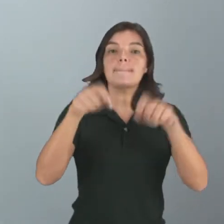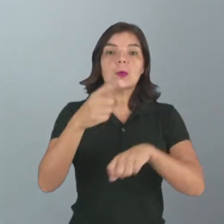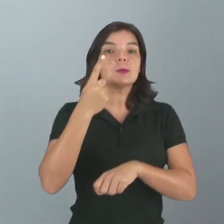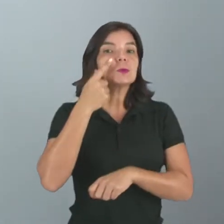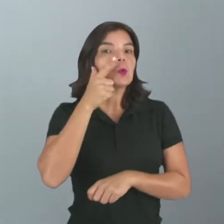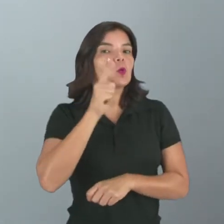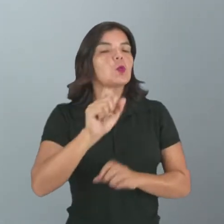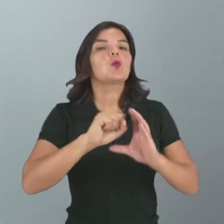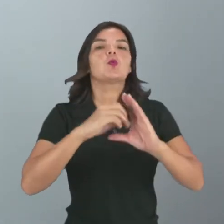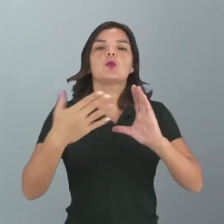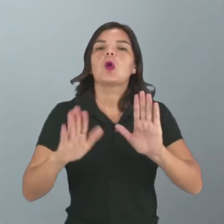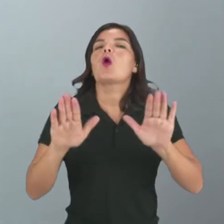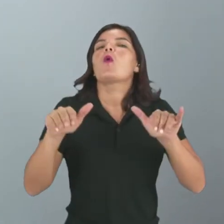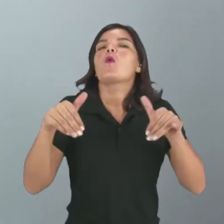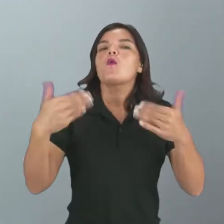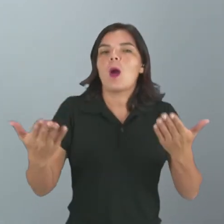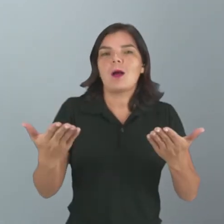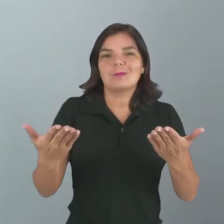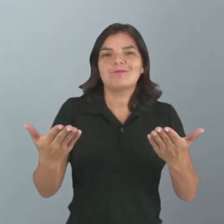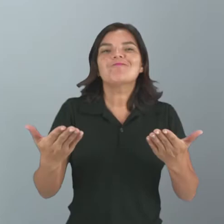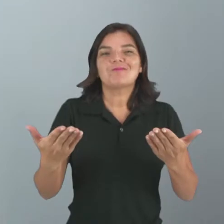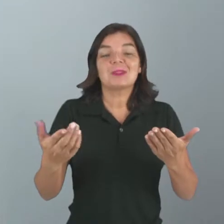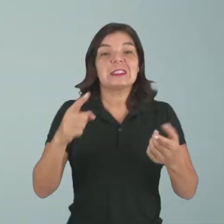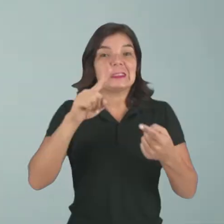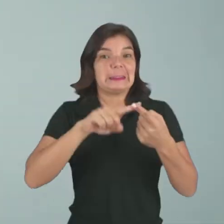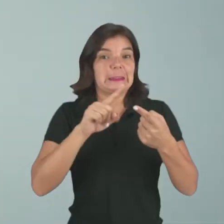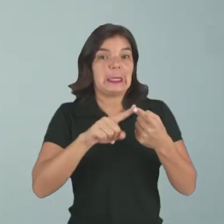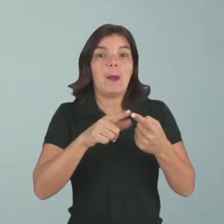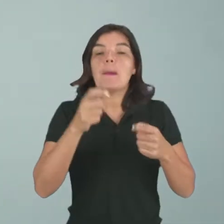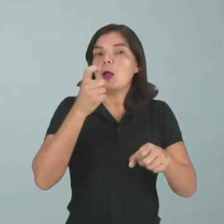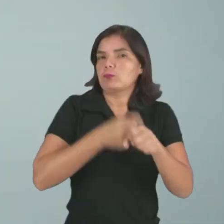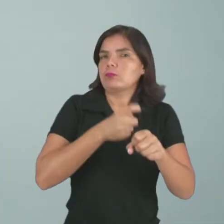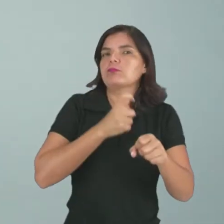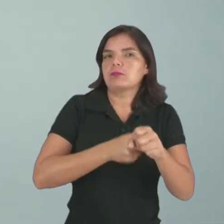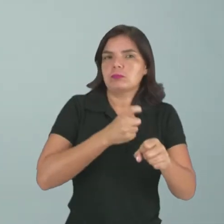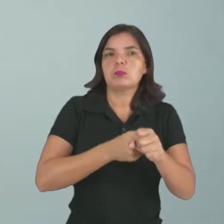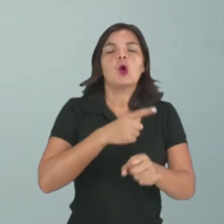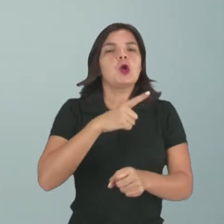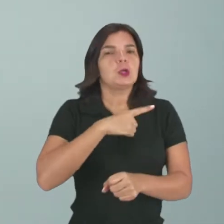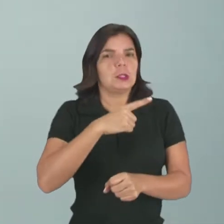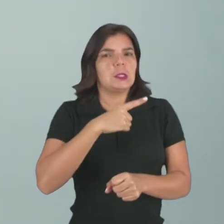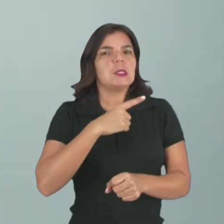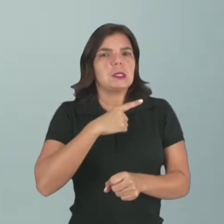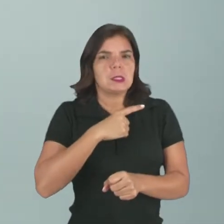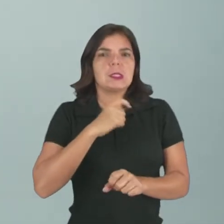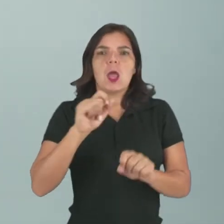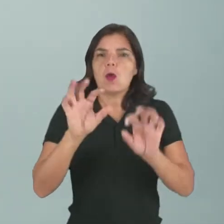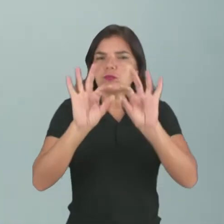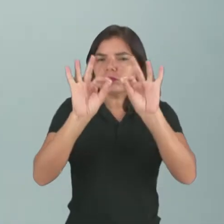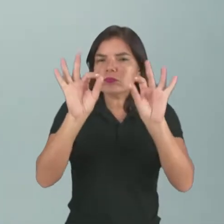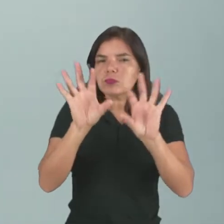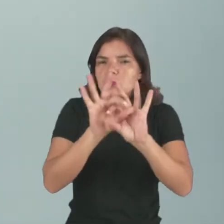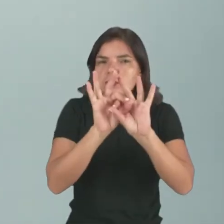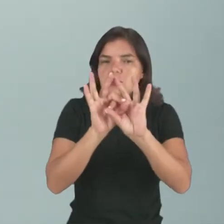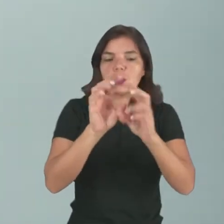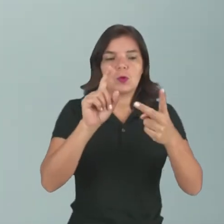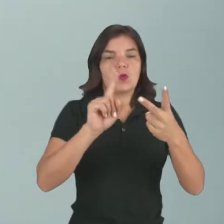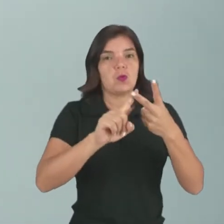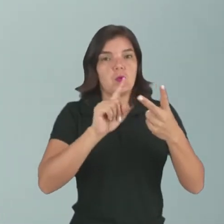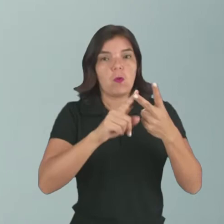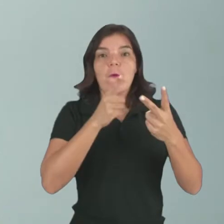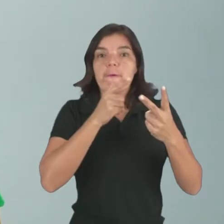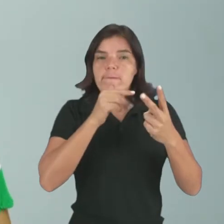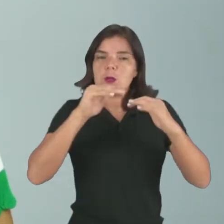conseguir caracterizar em que estado que ela se encontra, se é um estado mais sólido, que tem um formato definido, se é um